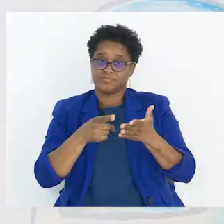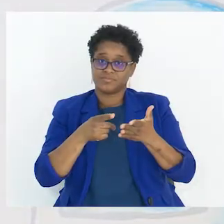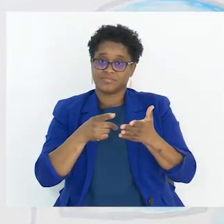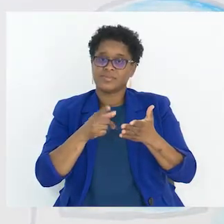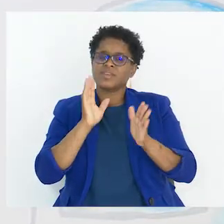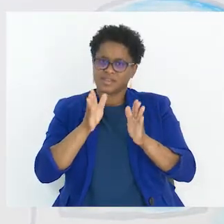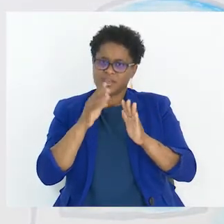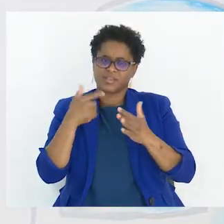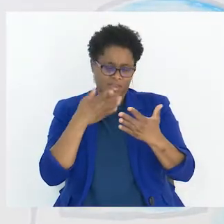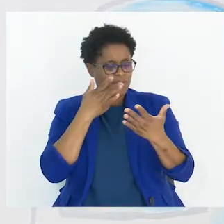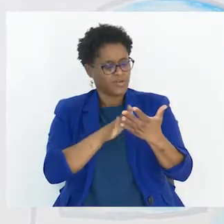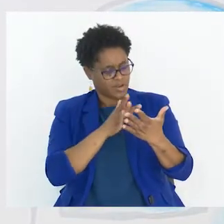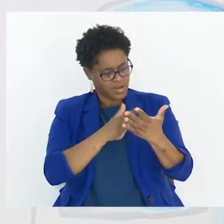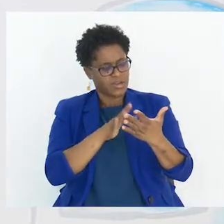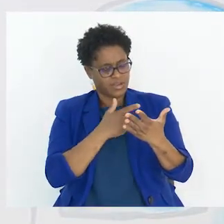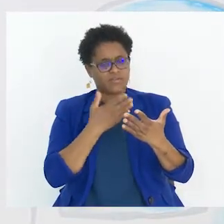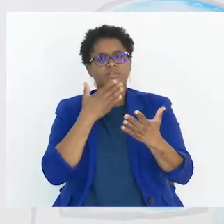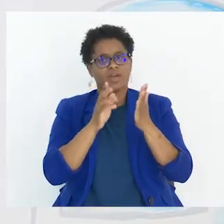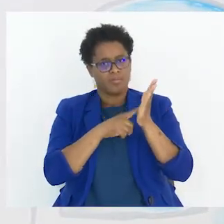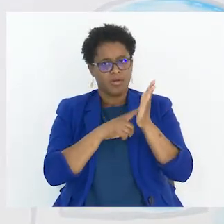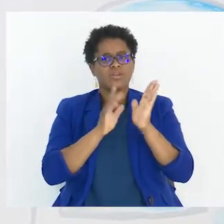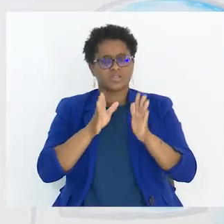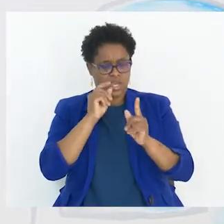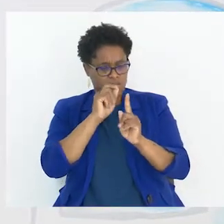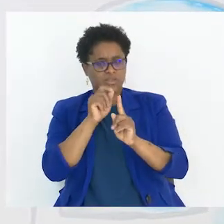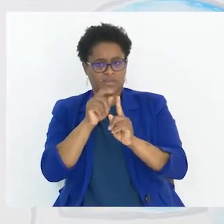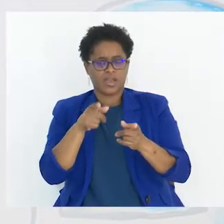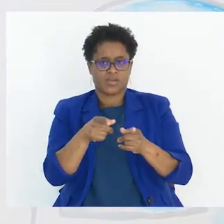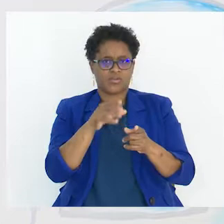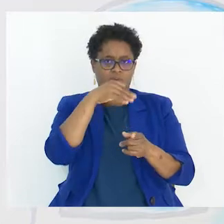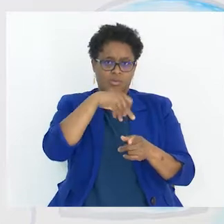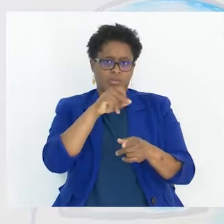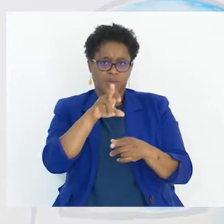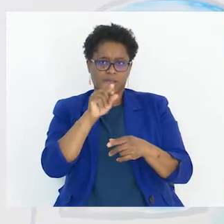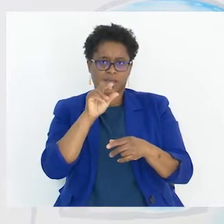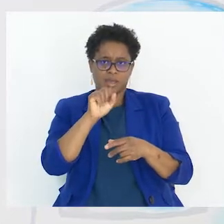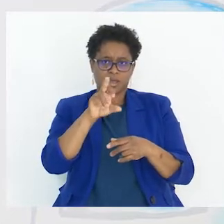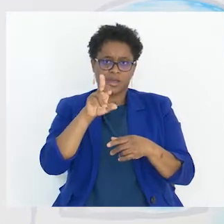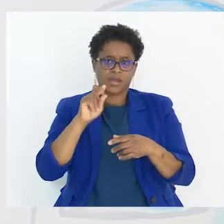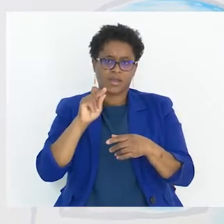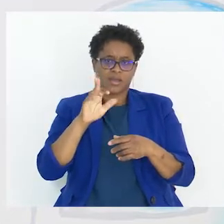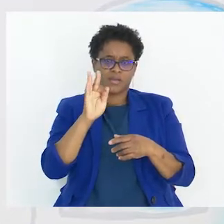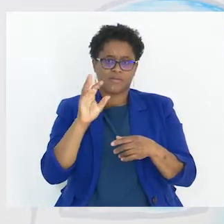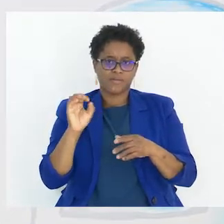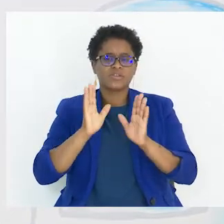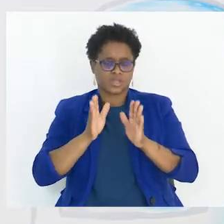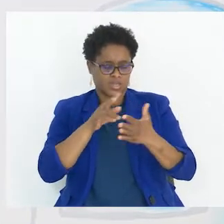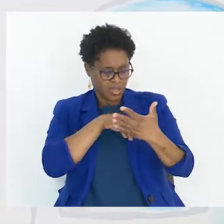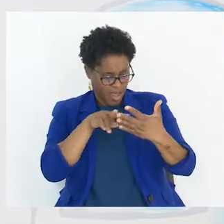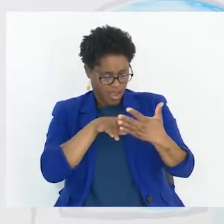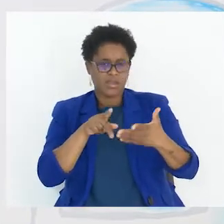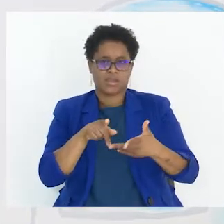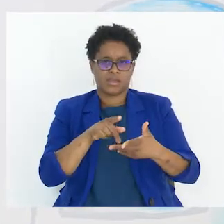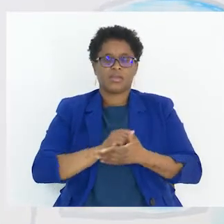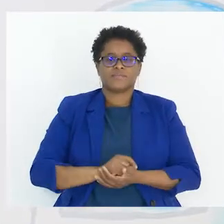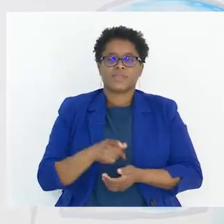E aí? Já estão com o manual na mão? Já estão a identificar? Já identificaram o parágrafo? Já